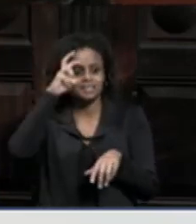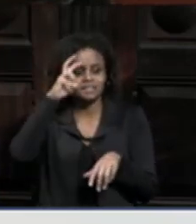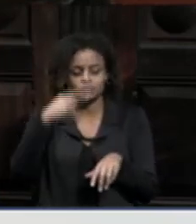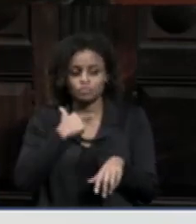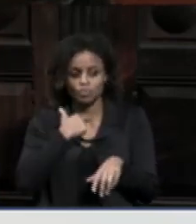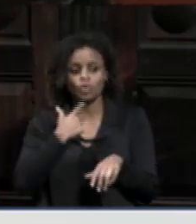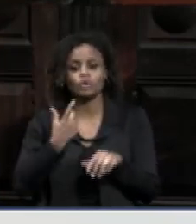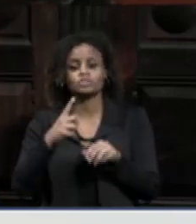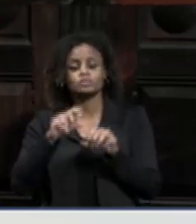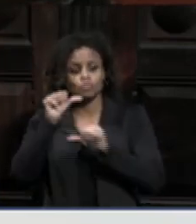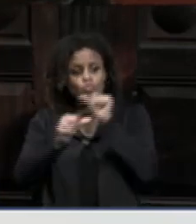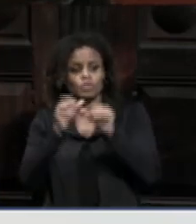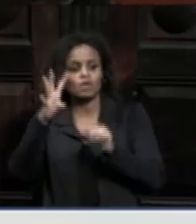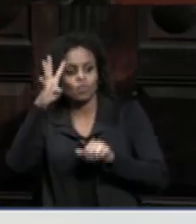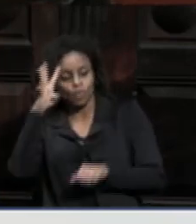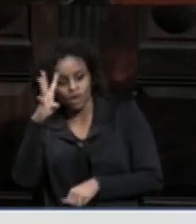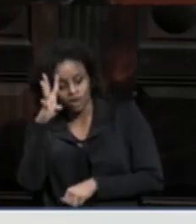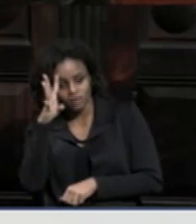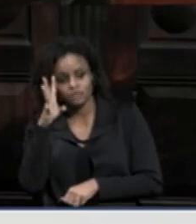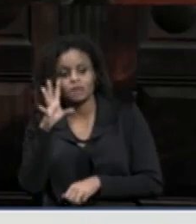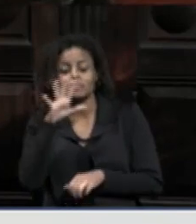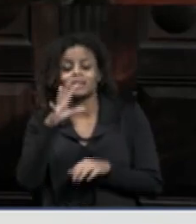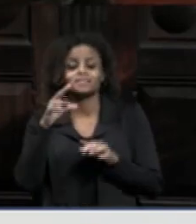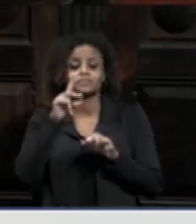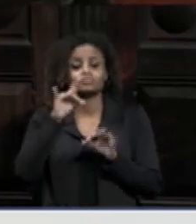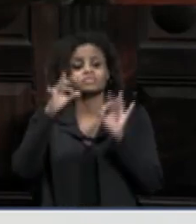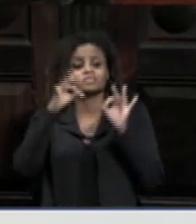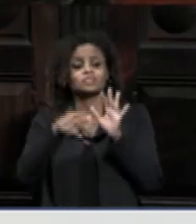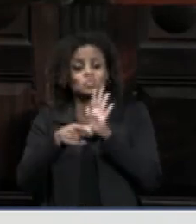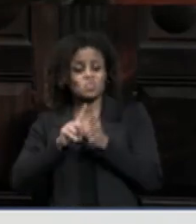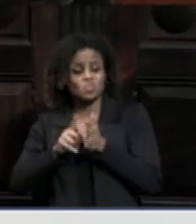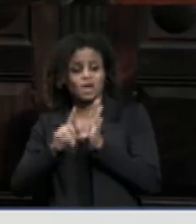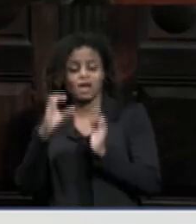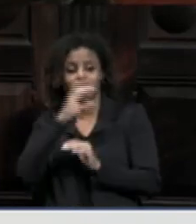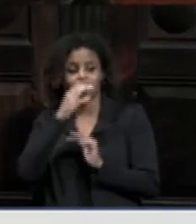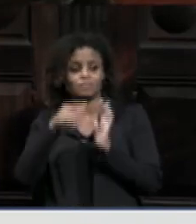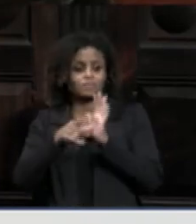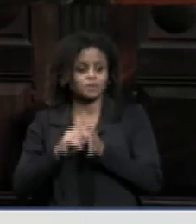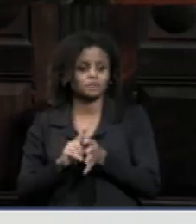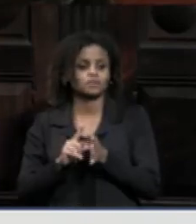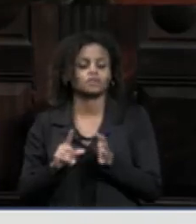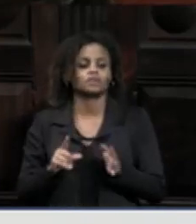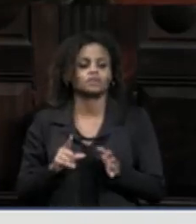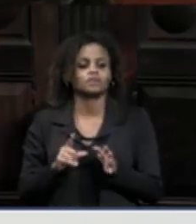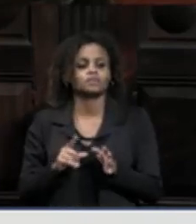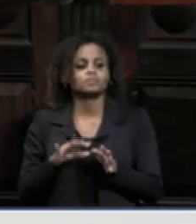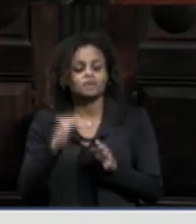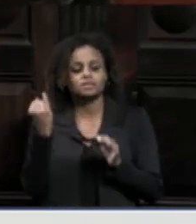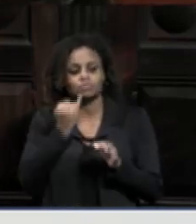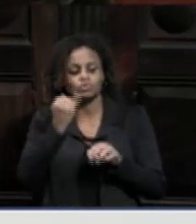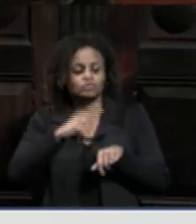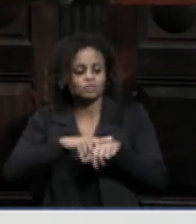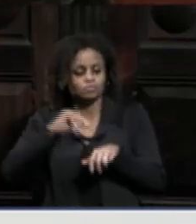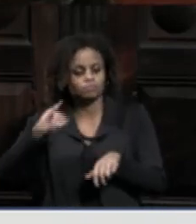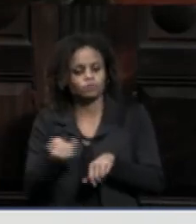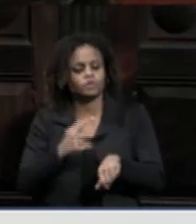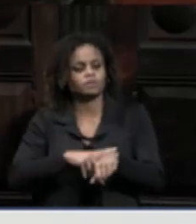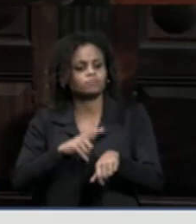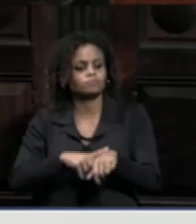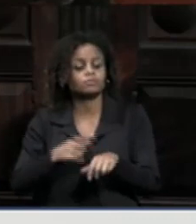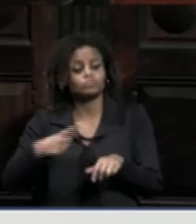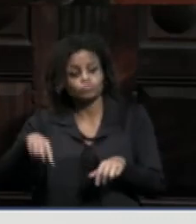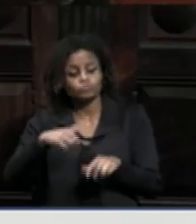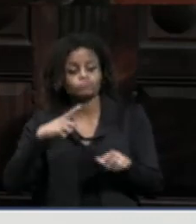data com mais brevidade possível, mas que a gente não perca esse momento importante, que nos permite fazer uma